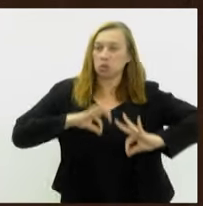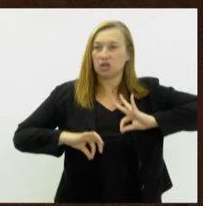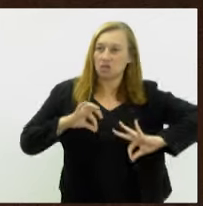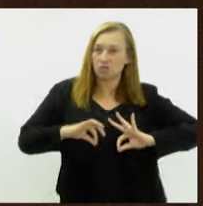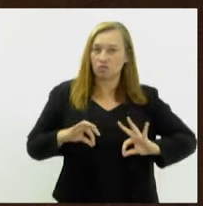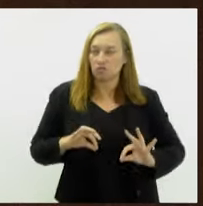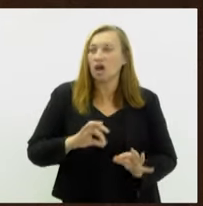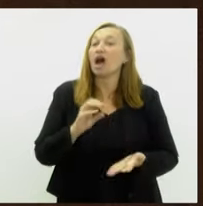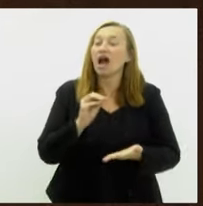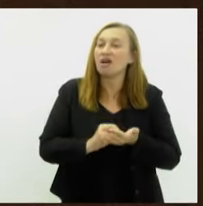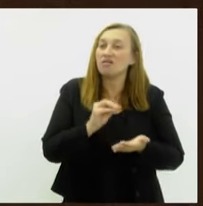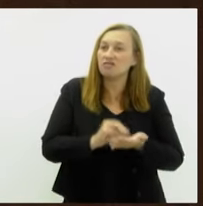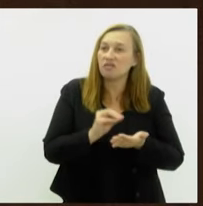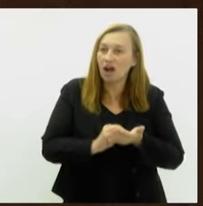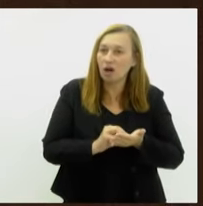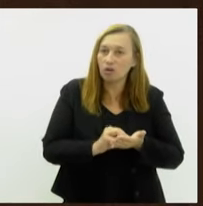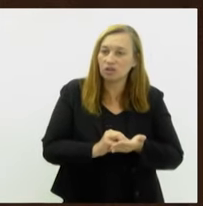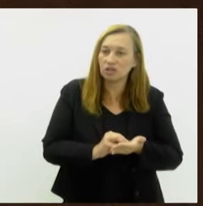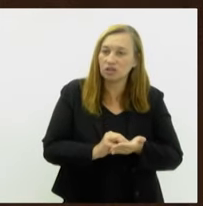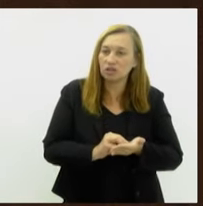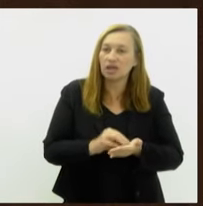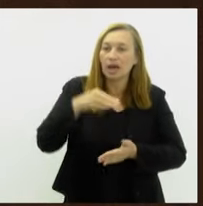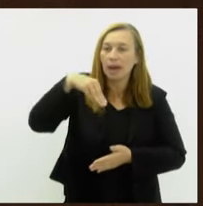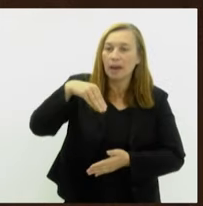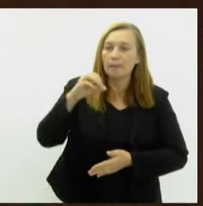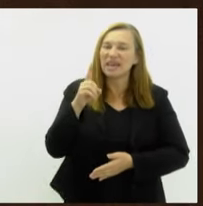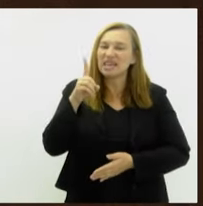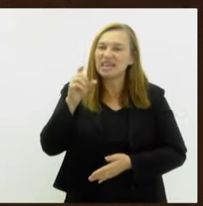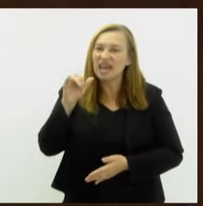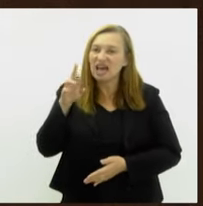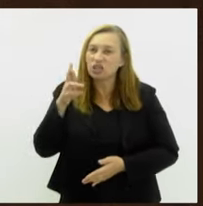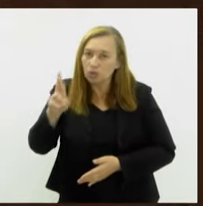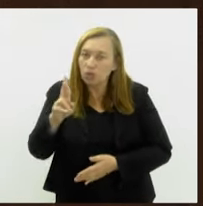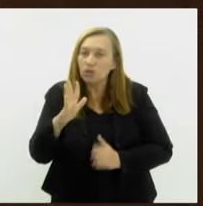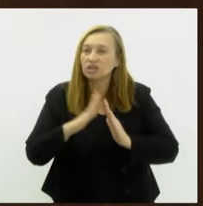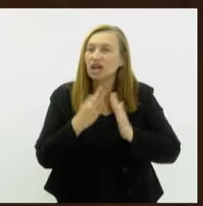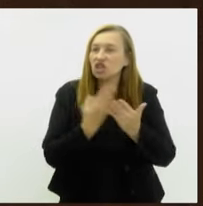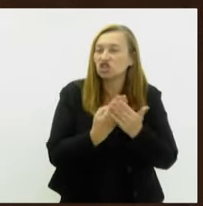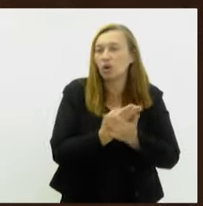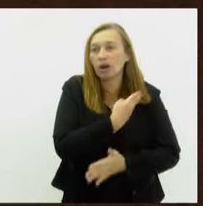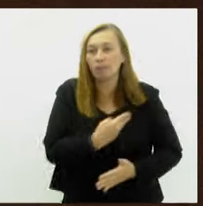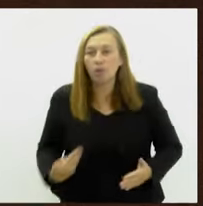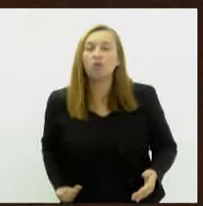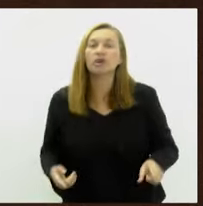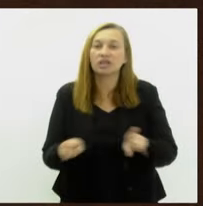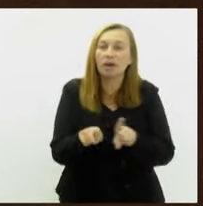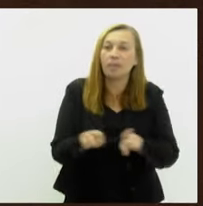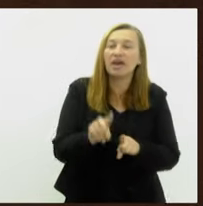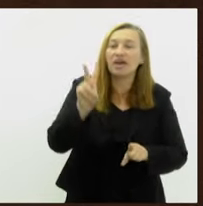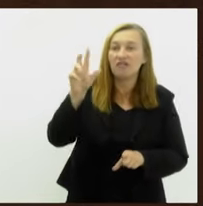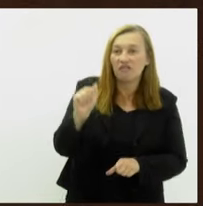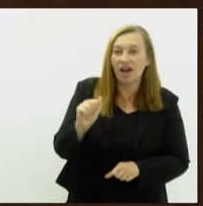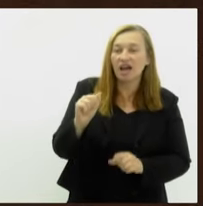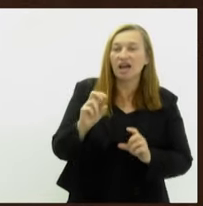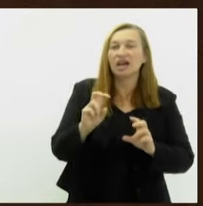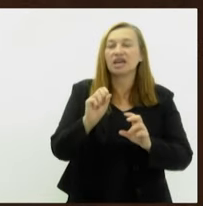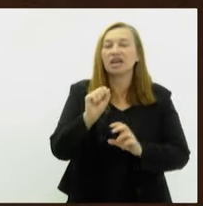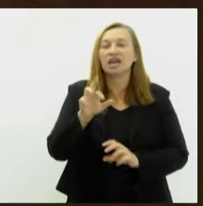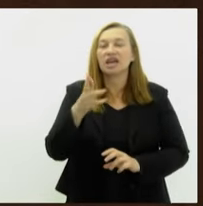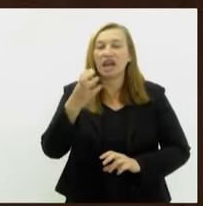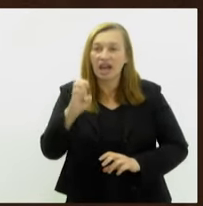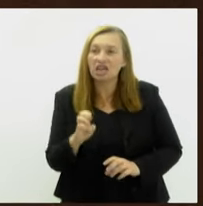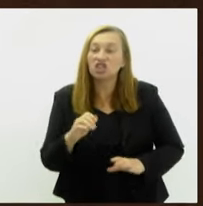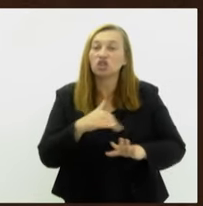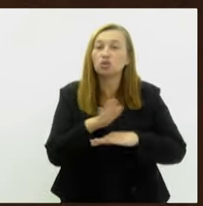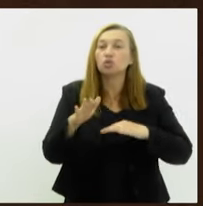falta de mediadores nas escolas públicas municipais e a falta de vagas em creche e todas as mazelas que têm acontecido no âmbito